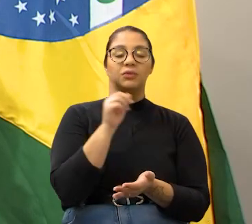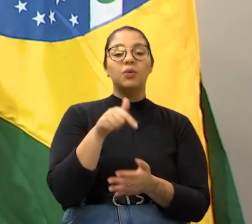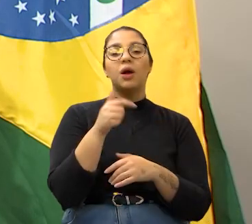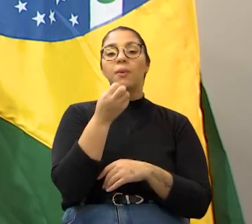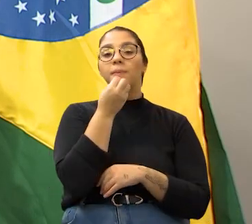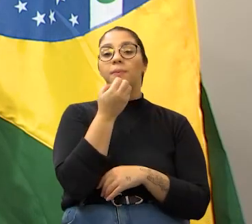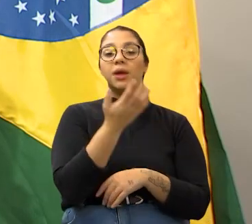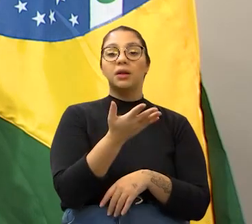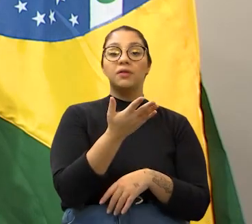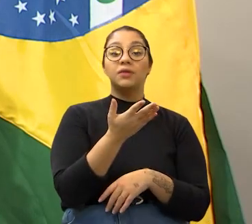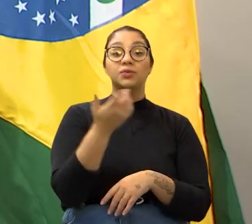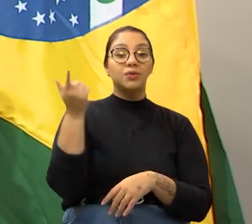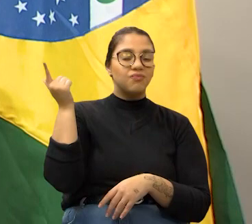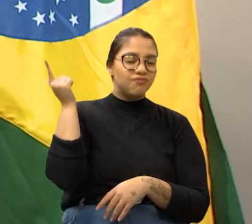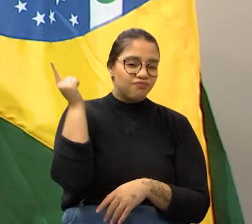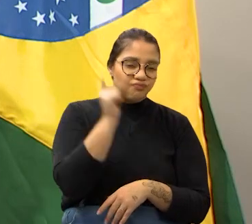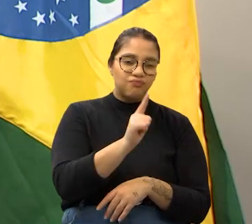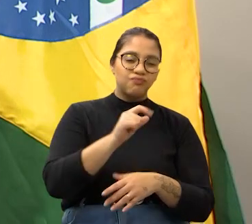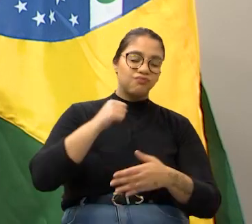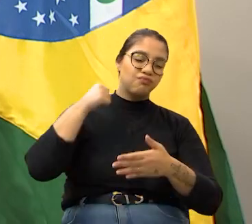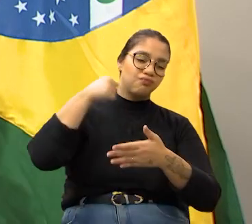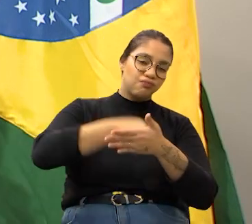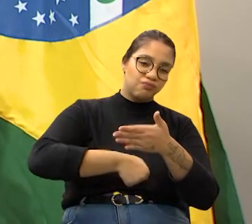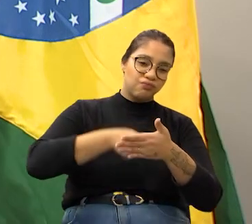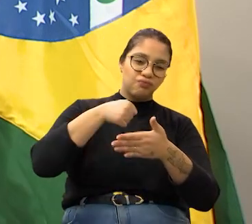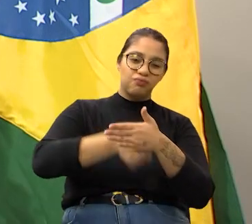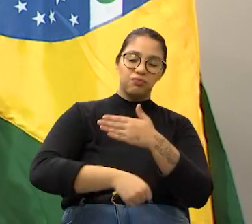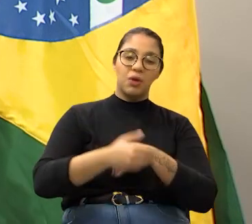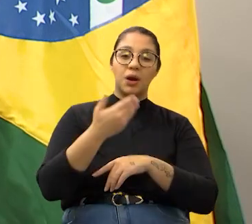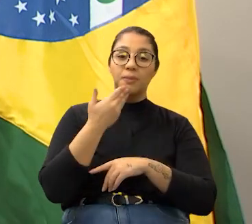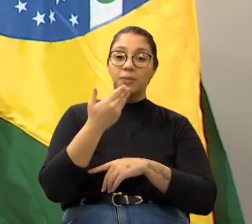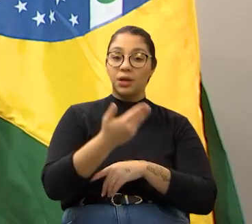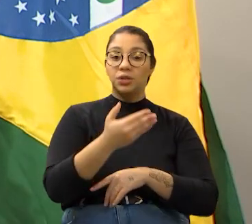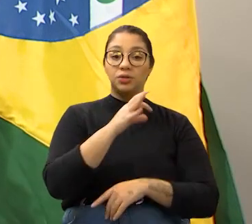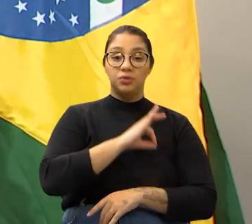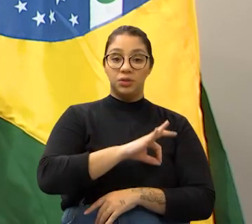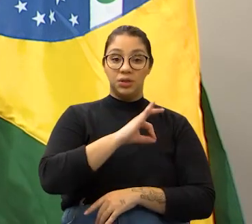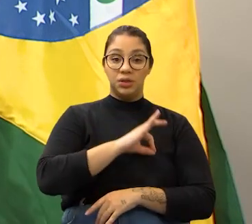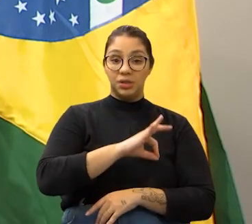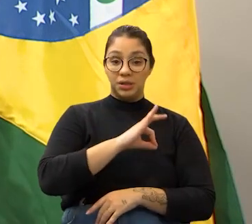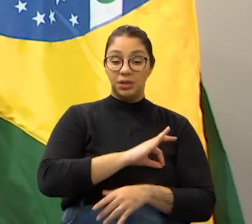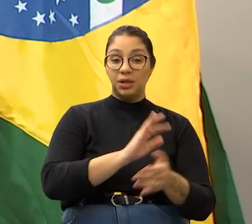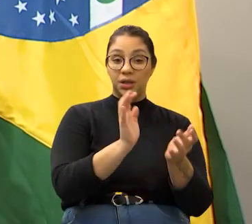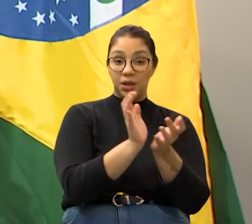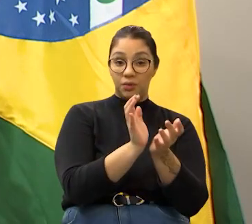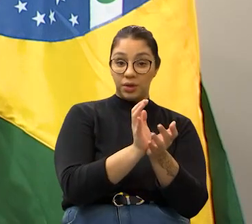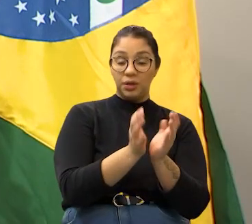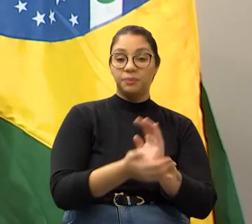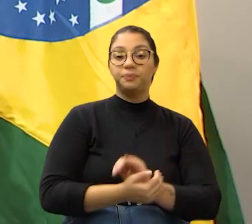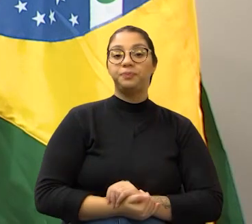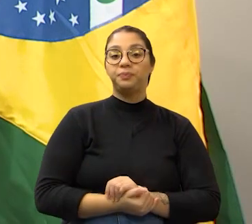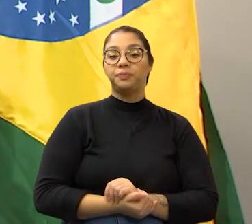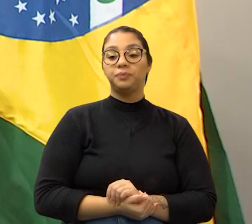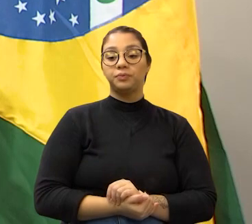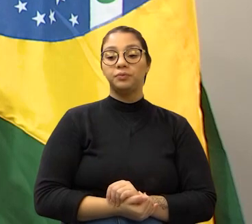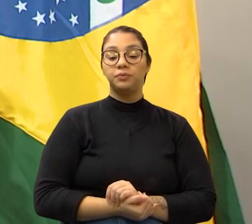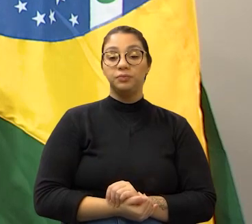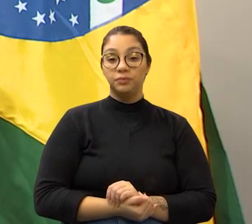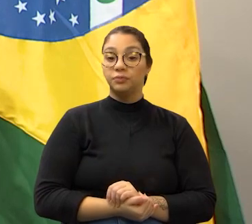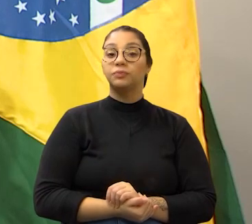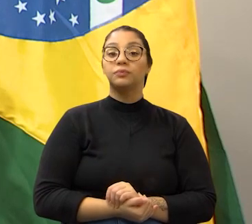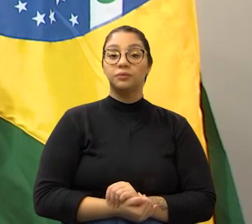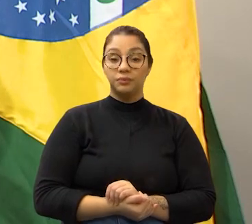Então, isso é um benefício conquistado depois de muita luta nas reivindicações, né, salariais da categoria.